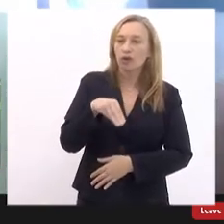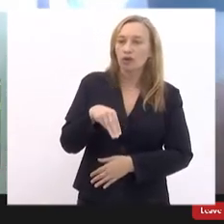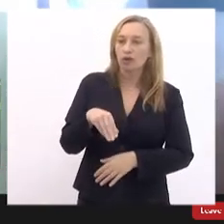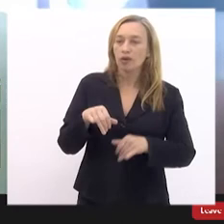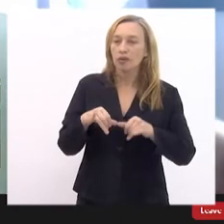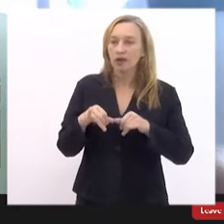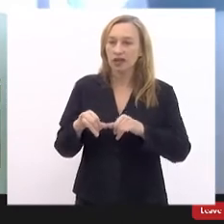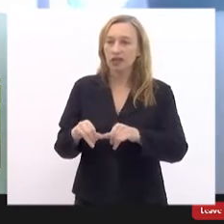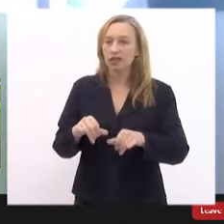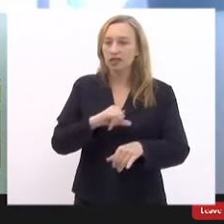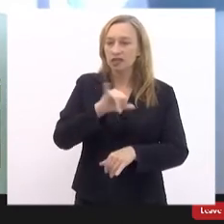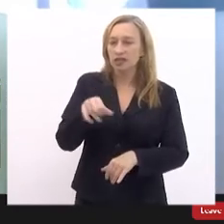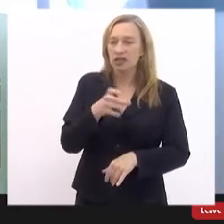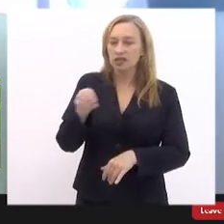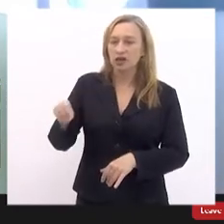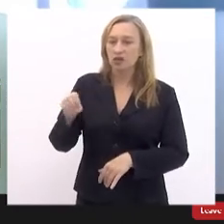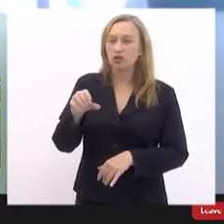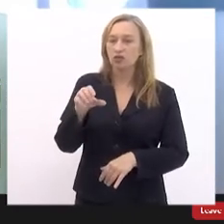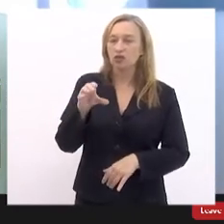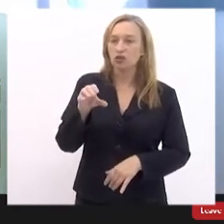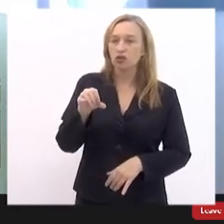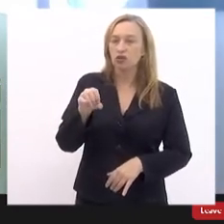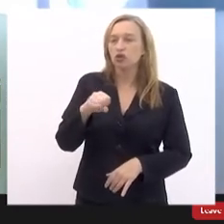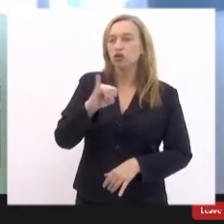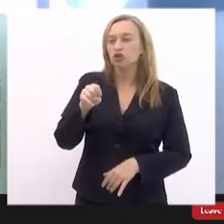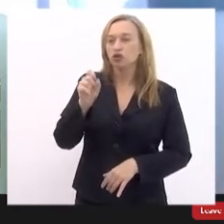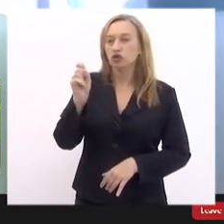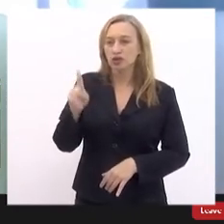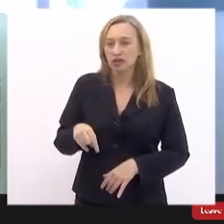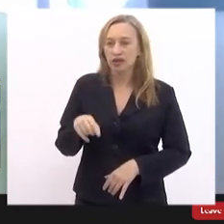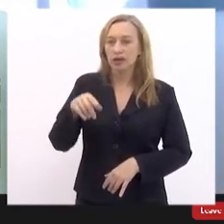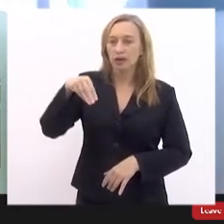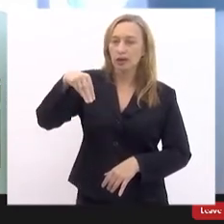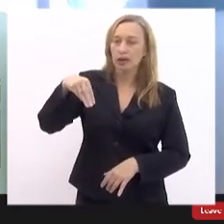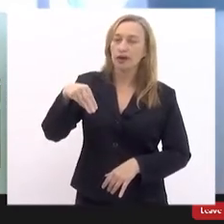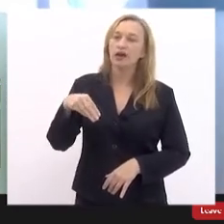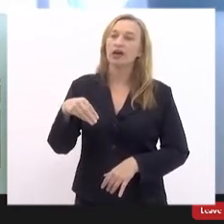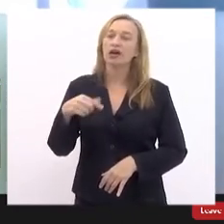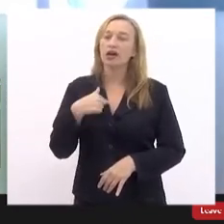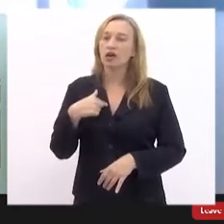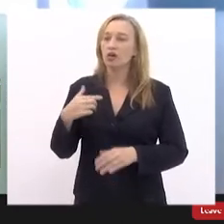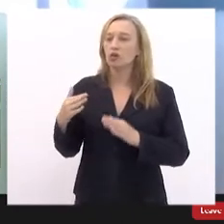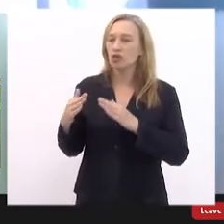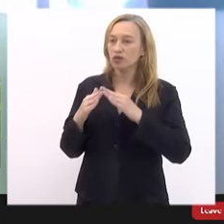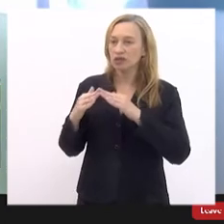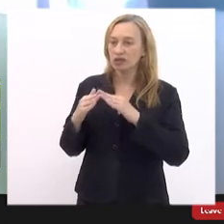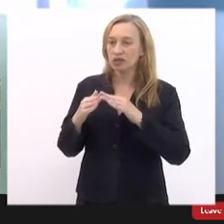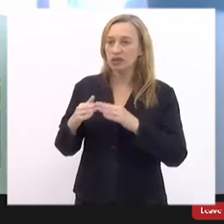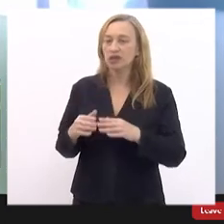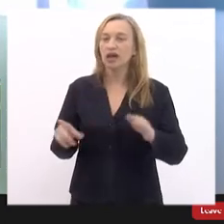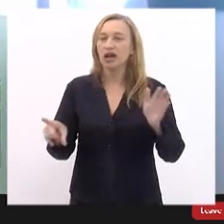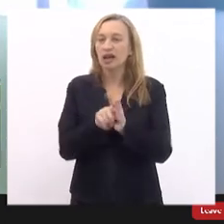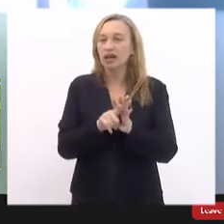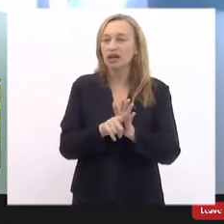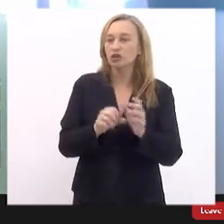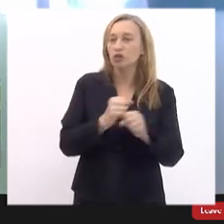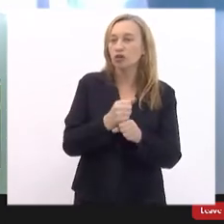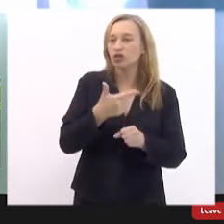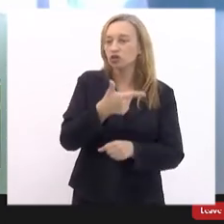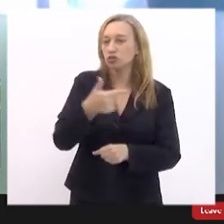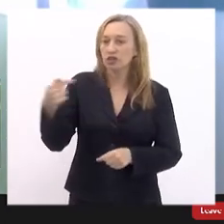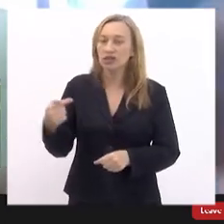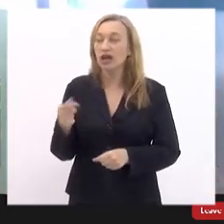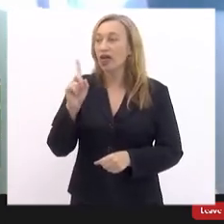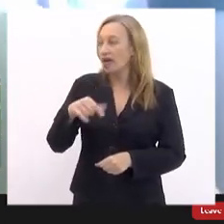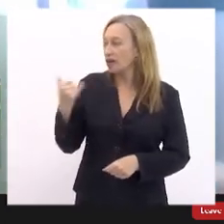São José aqui em Laranjeiras, né, eu por acaso moro aqui ao lado, lembrando que essa lei é de 2017. Então,